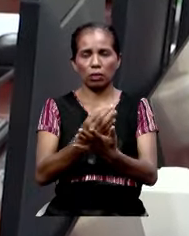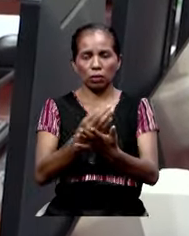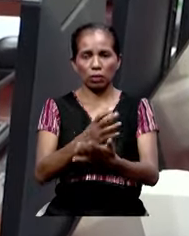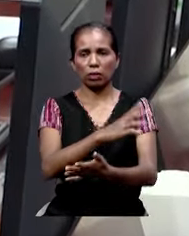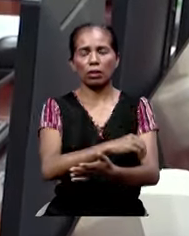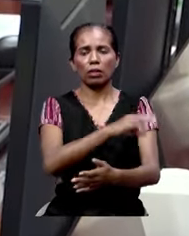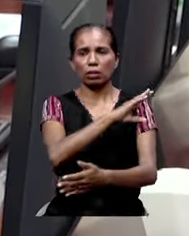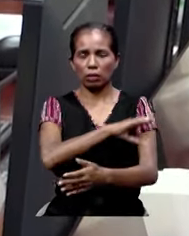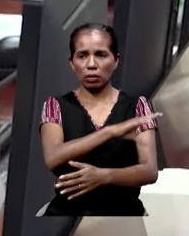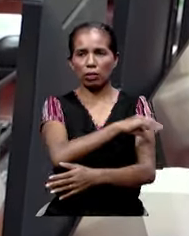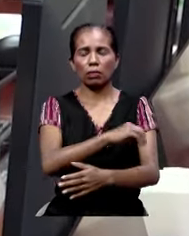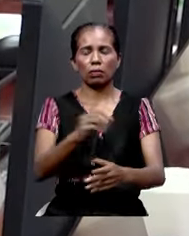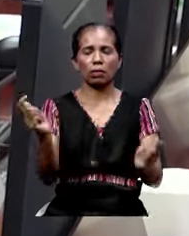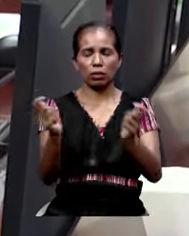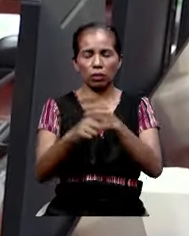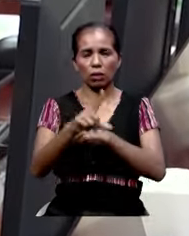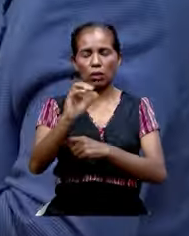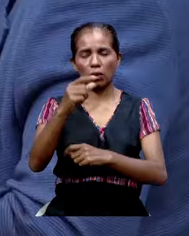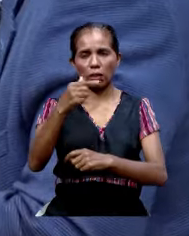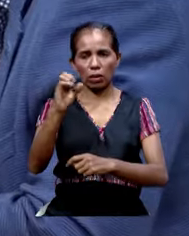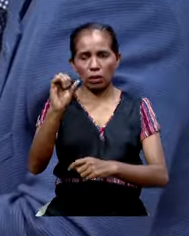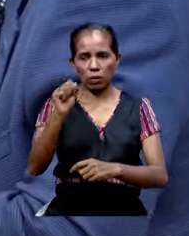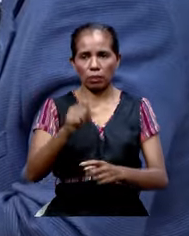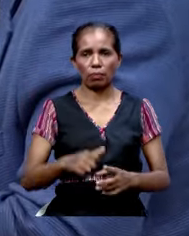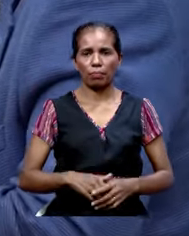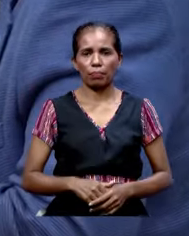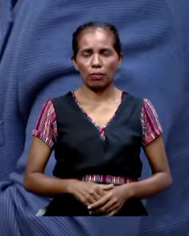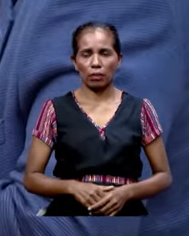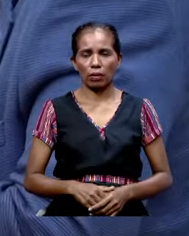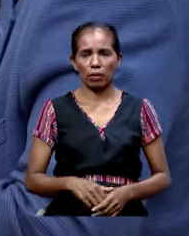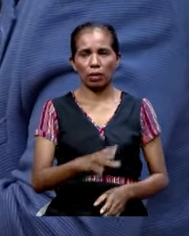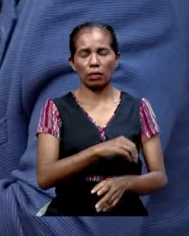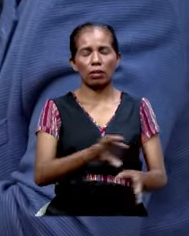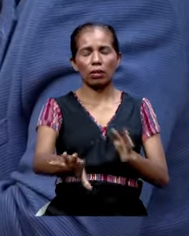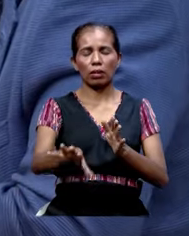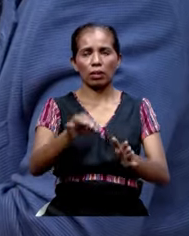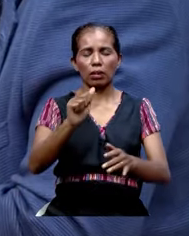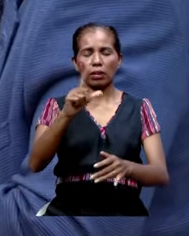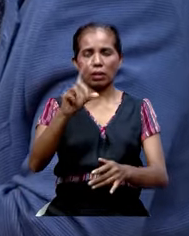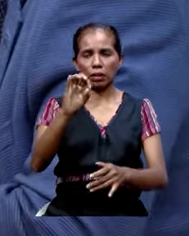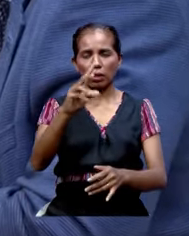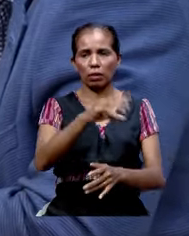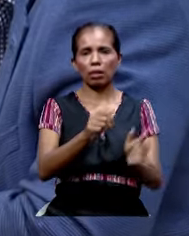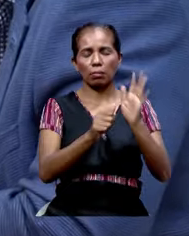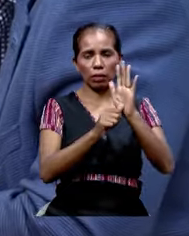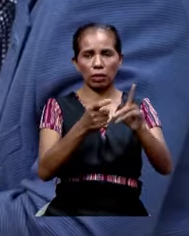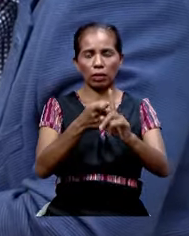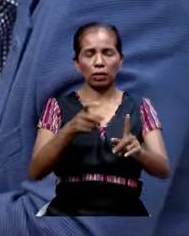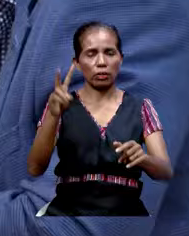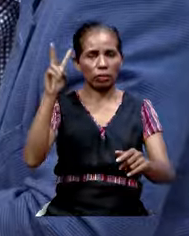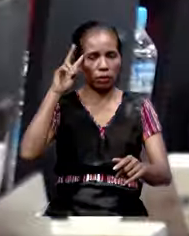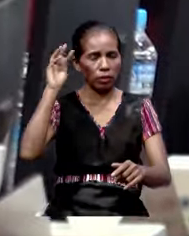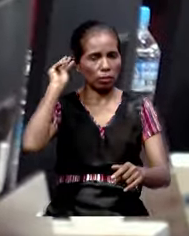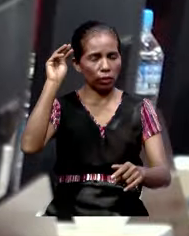Segurança Social, onde troca Longuinho Sarmando Leite. Diploma nomeação Barlindo Pinto, né? Apresenta Rússia